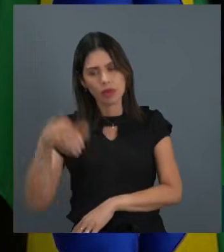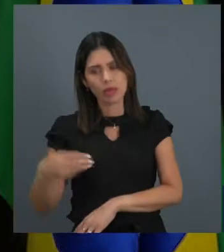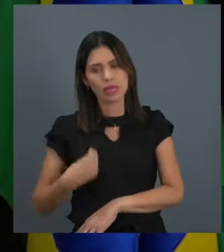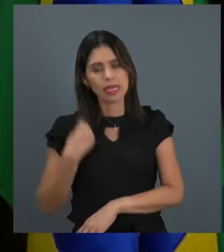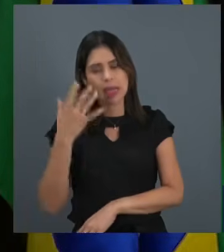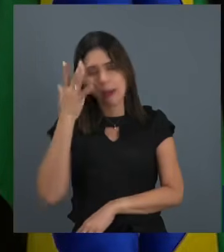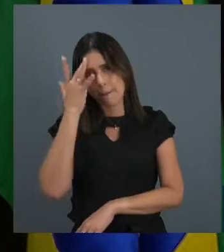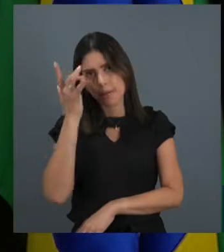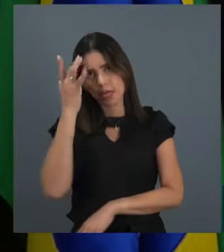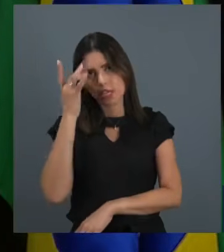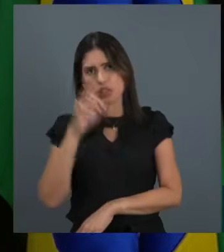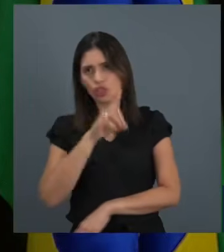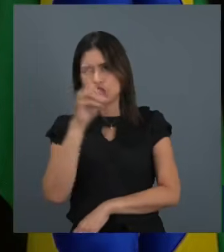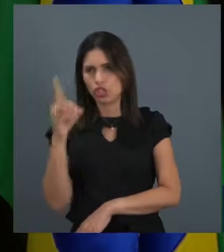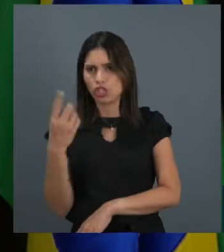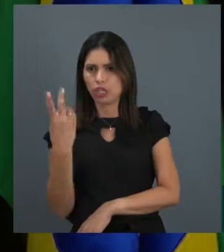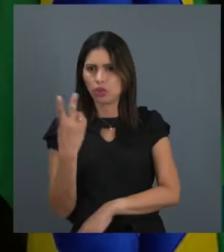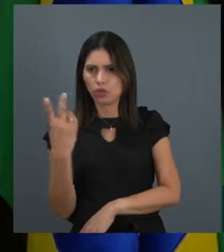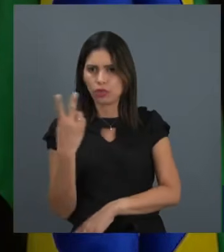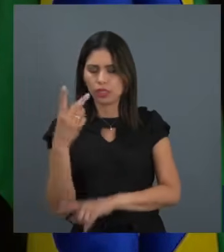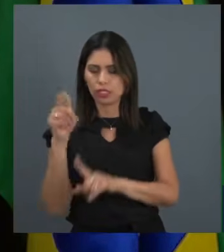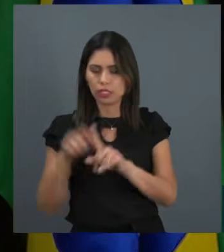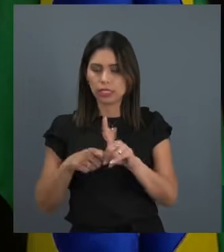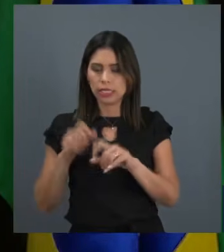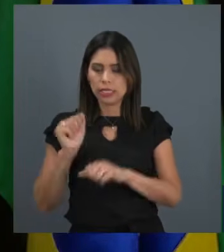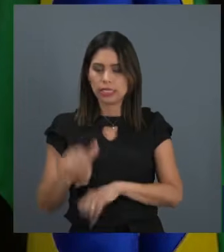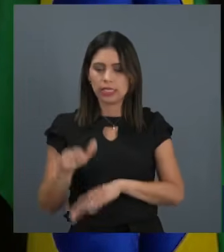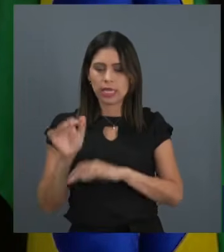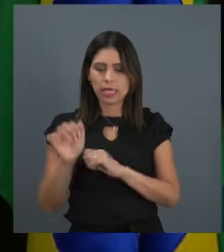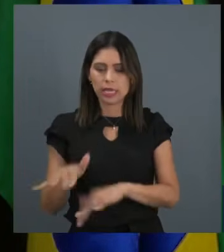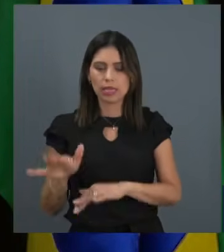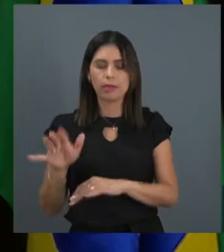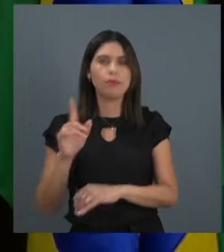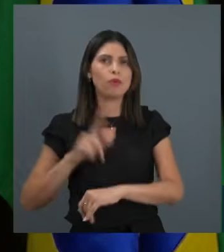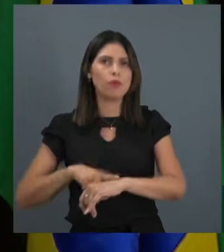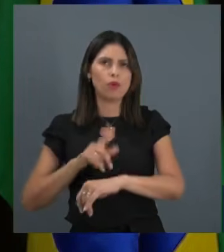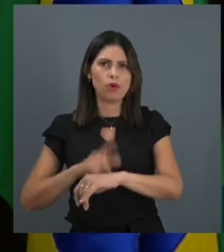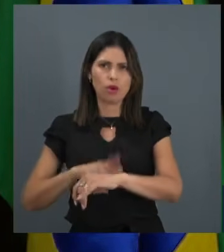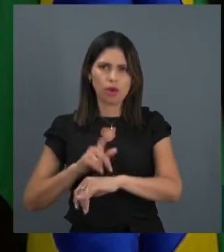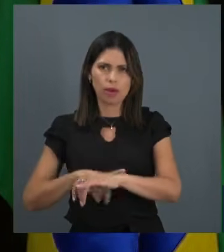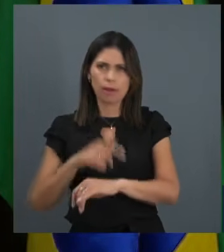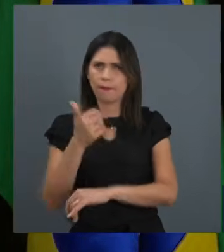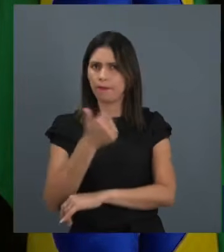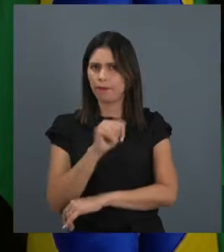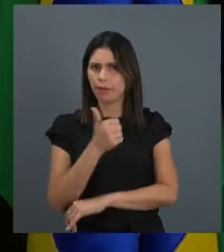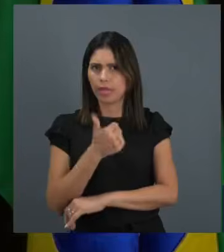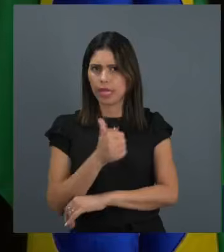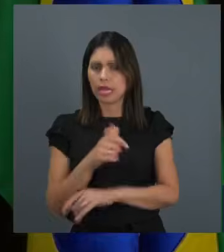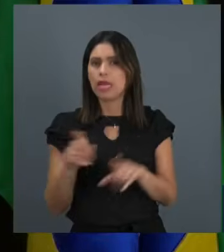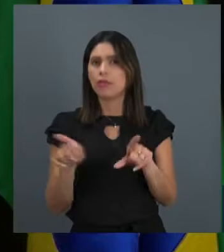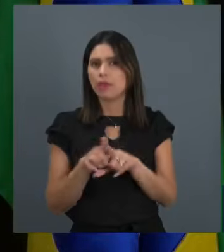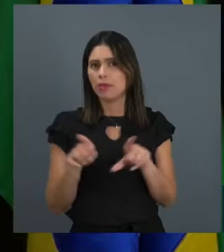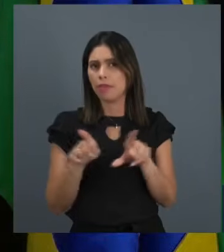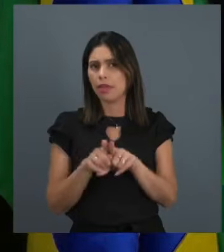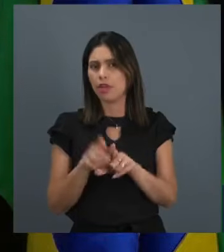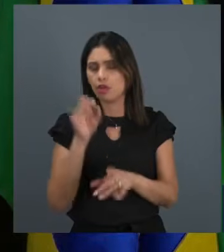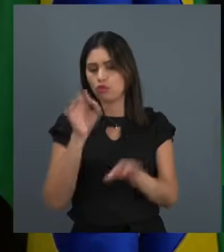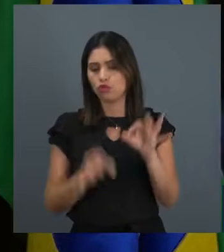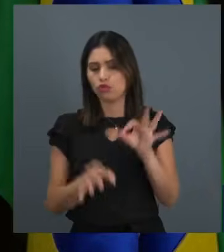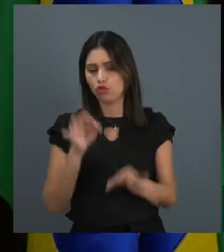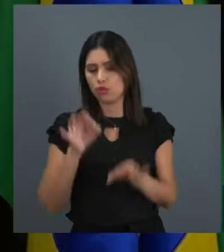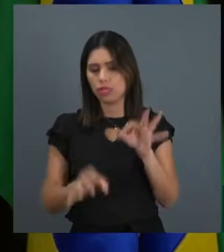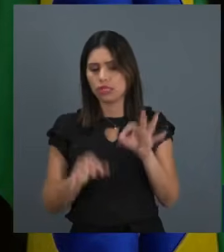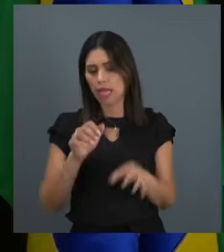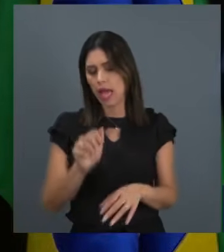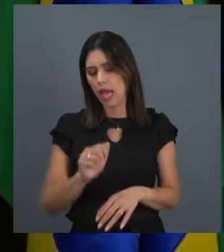Amanhã, dia 2 de setembro, às 11 horas da manhã. Também foram convidados os juízes Ayrton Vieira e